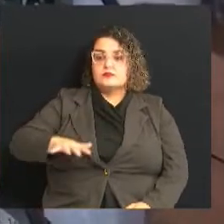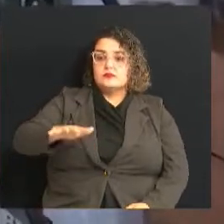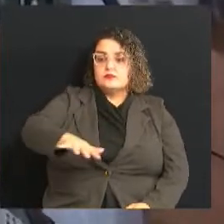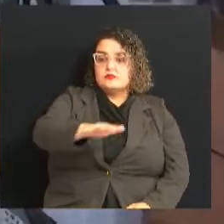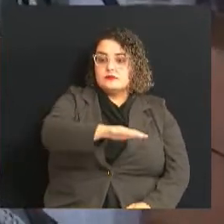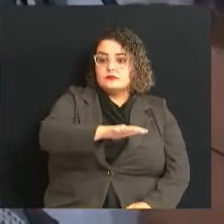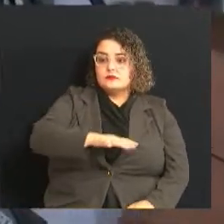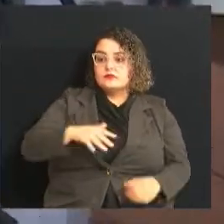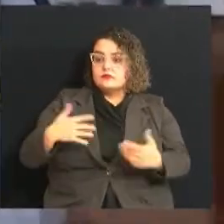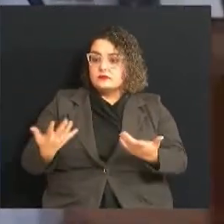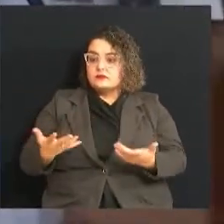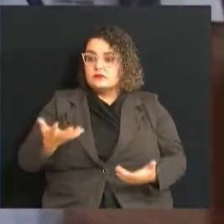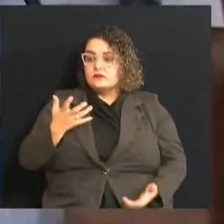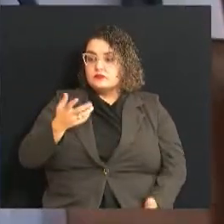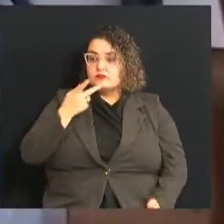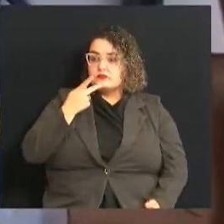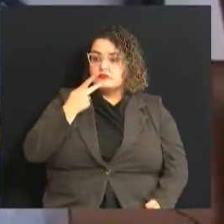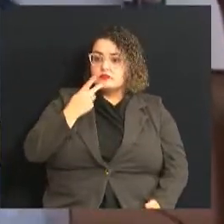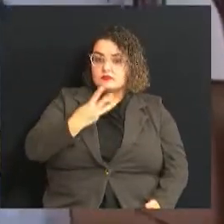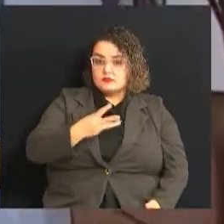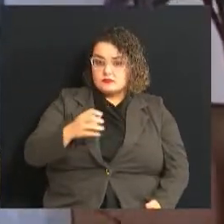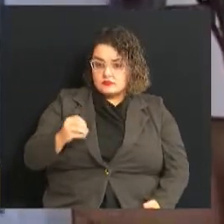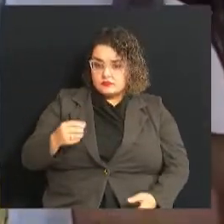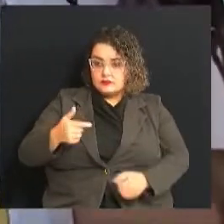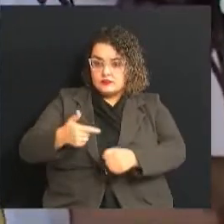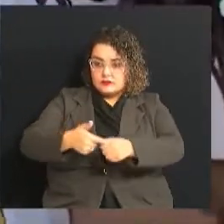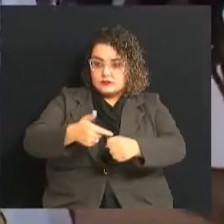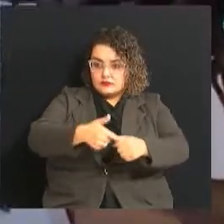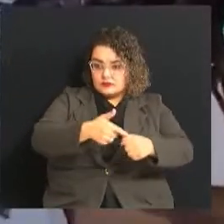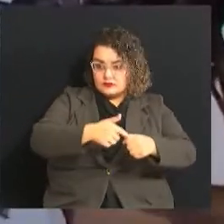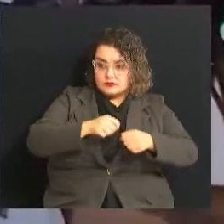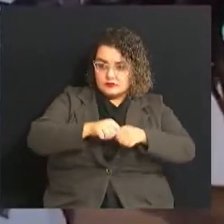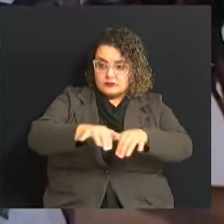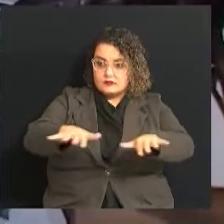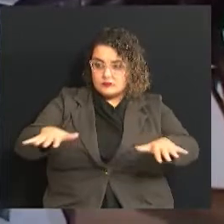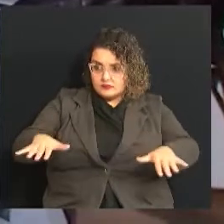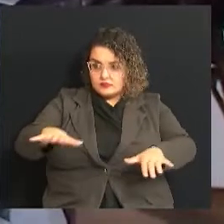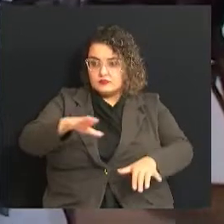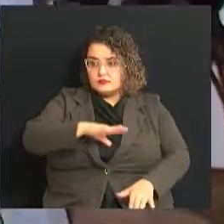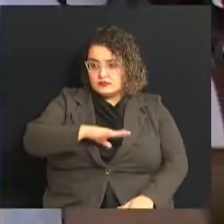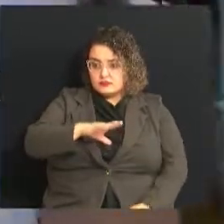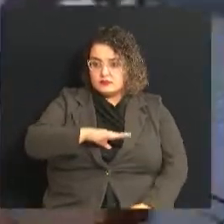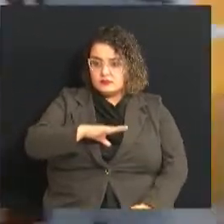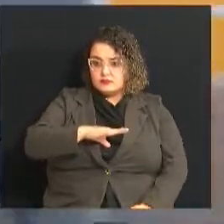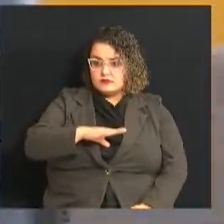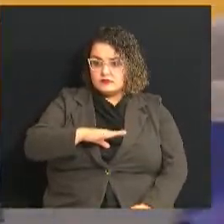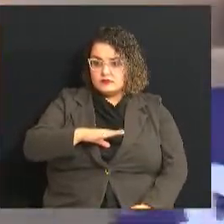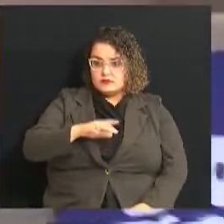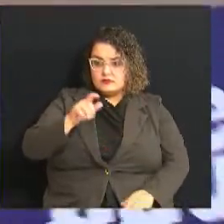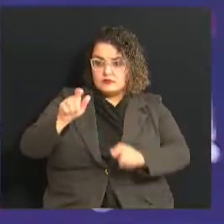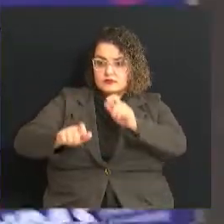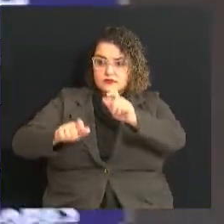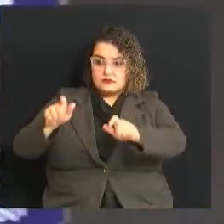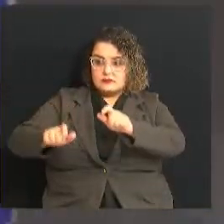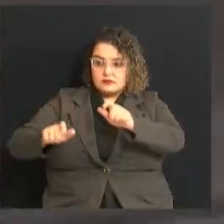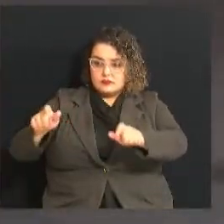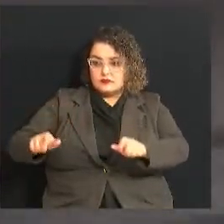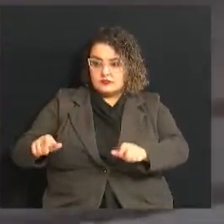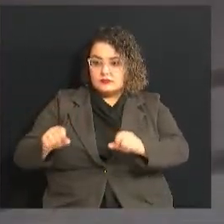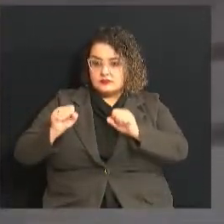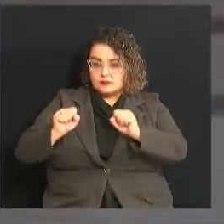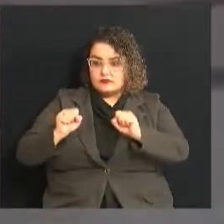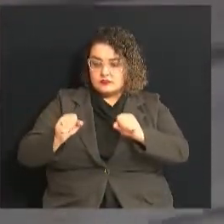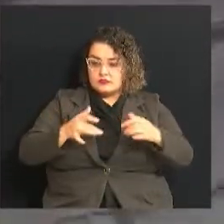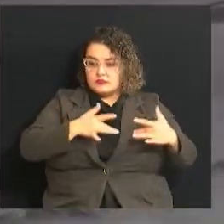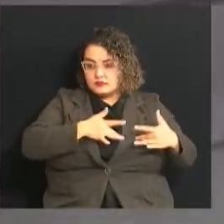então gostaria que você falasse, são 30 postos, não é, espalhados pela cidade, em que as pessoas podem fazer as doações em todas